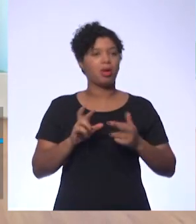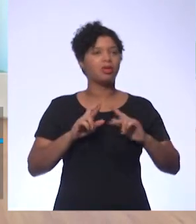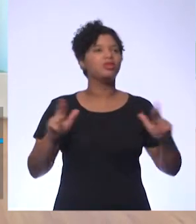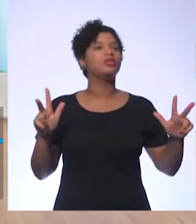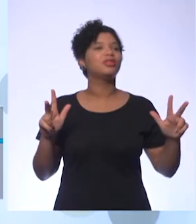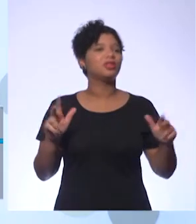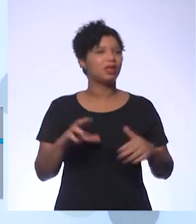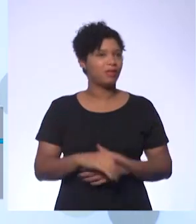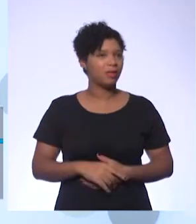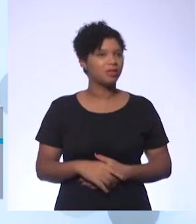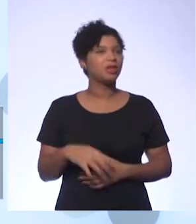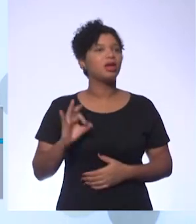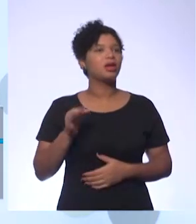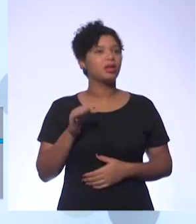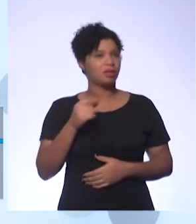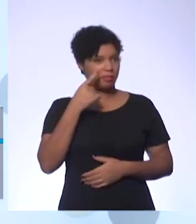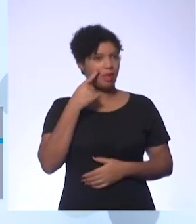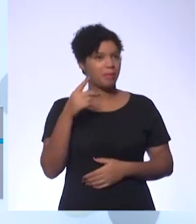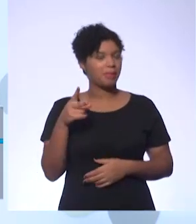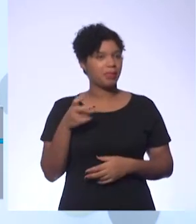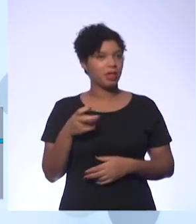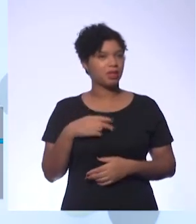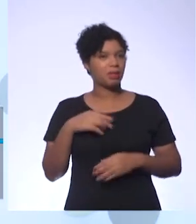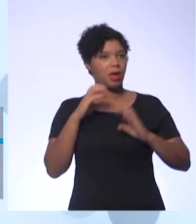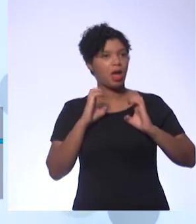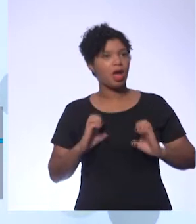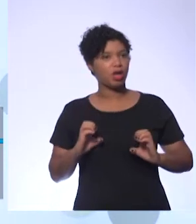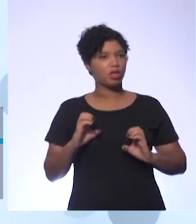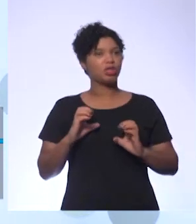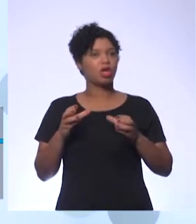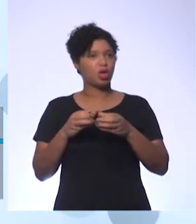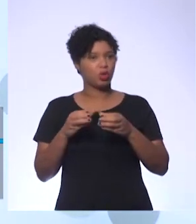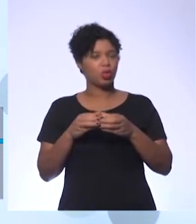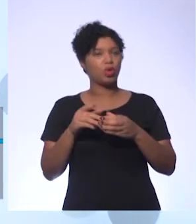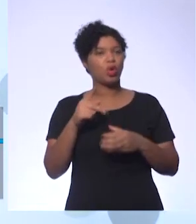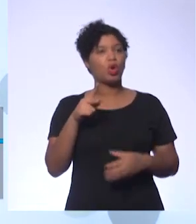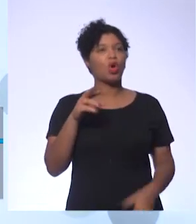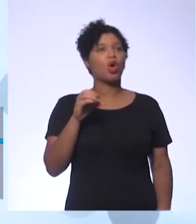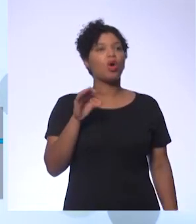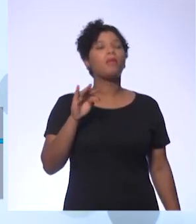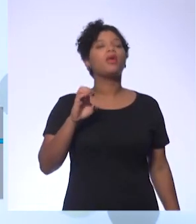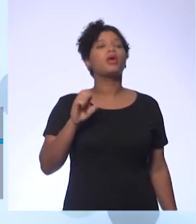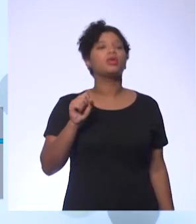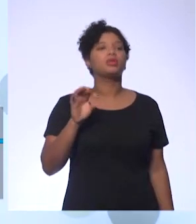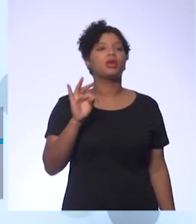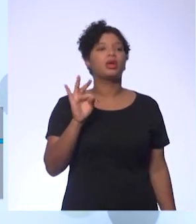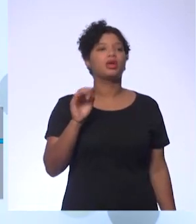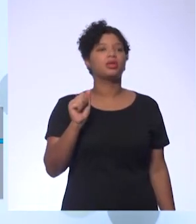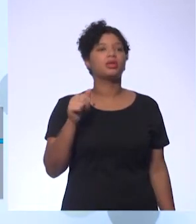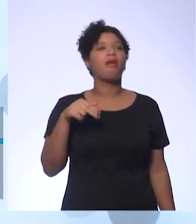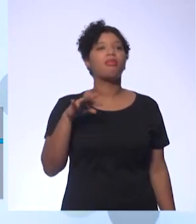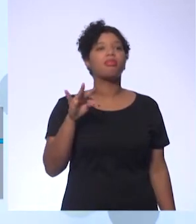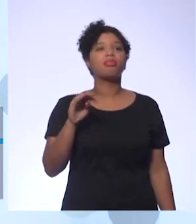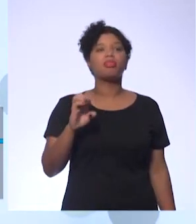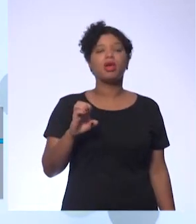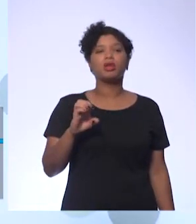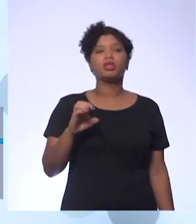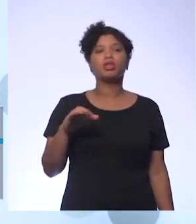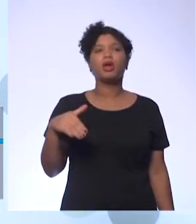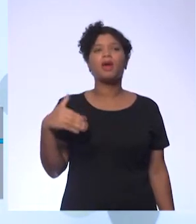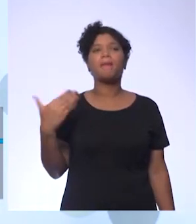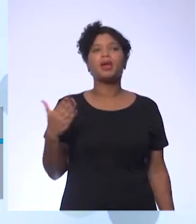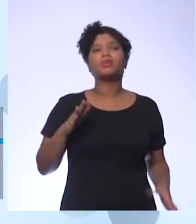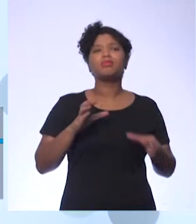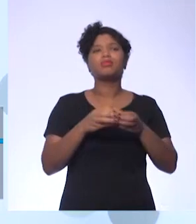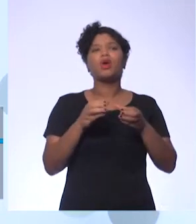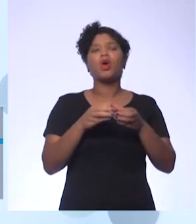Então, dentro dessa ética protestante, certo? Qual é a classe social que